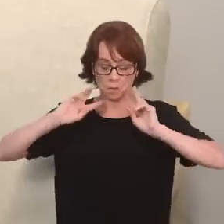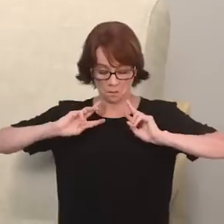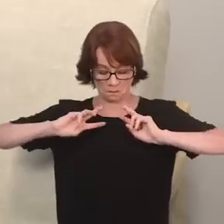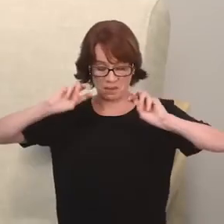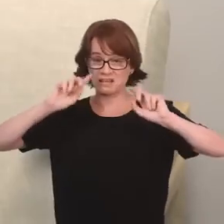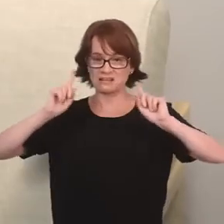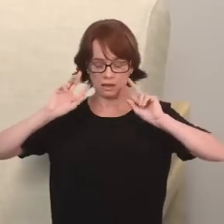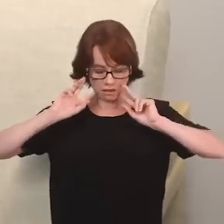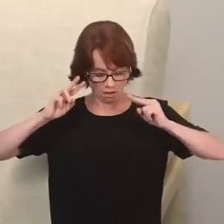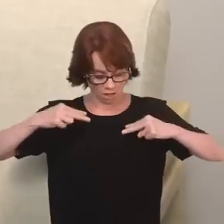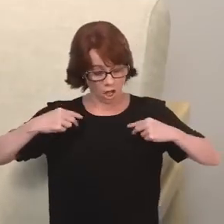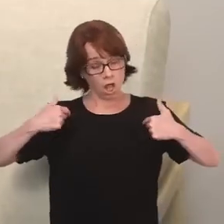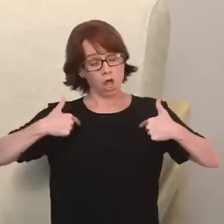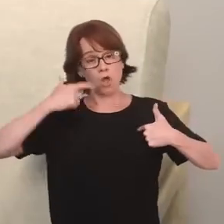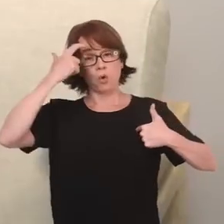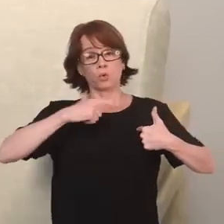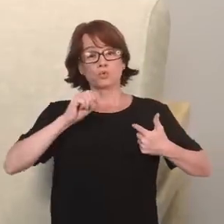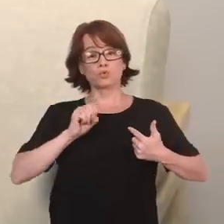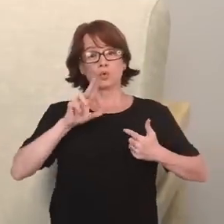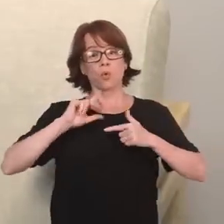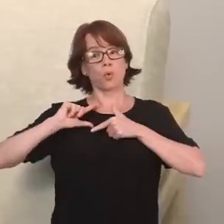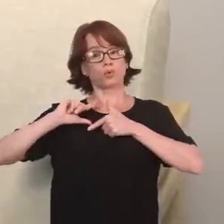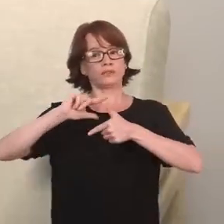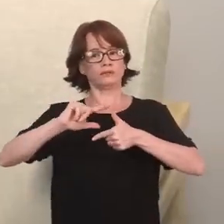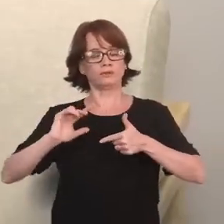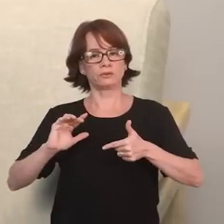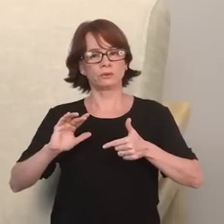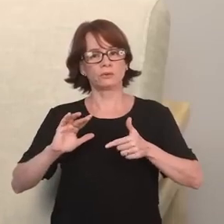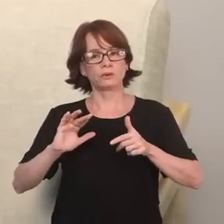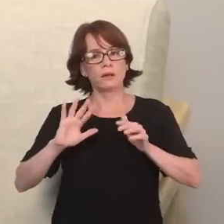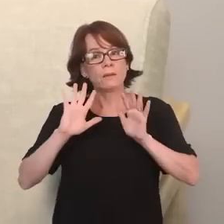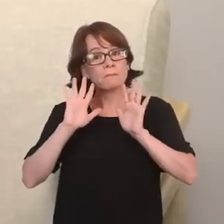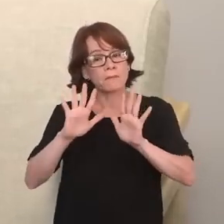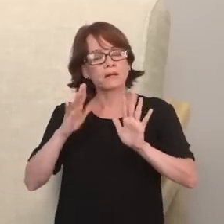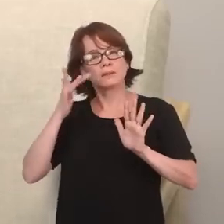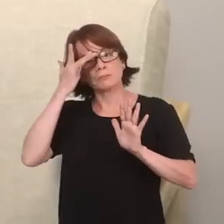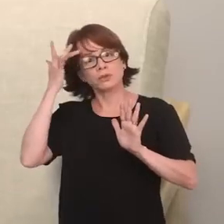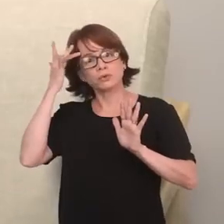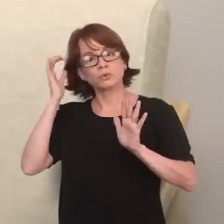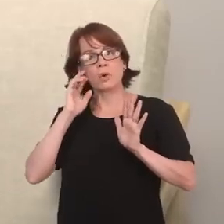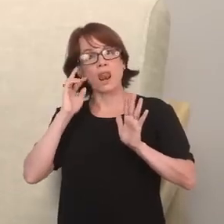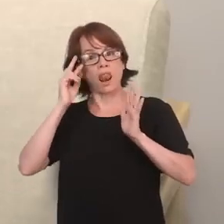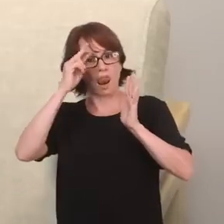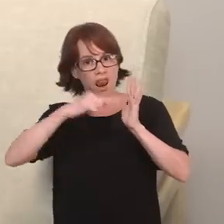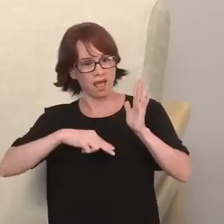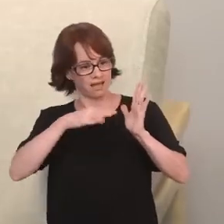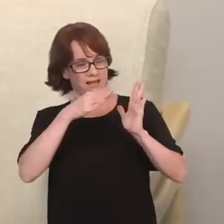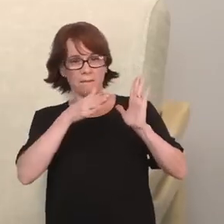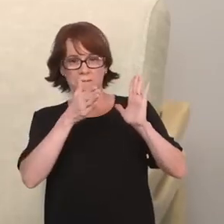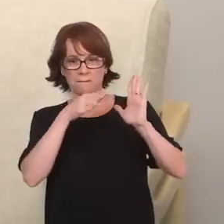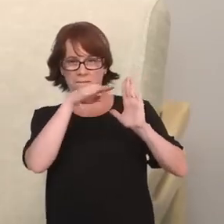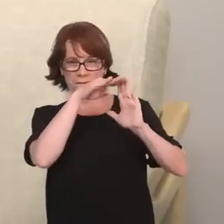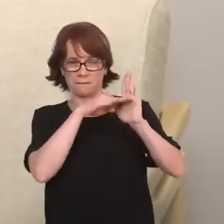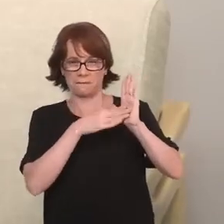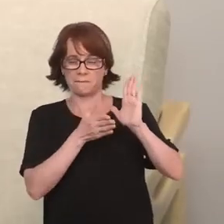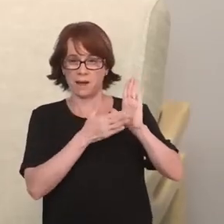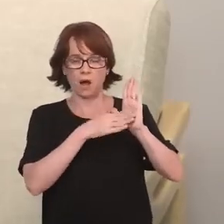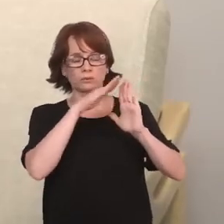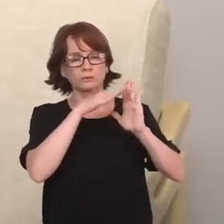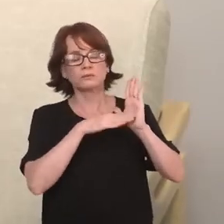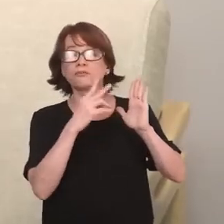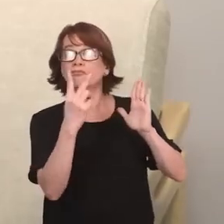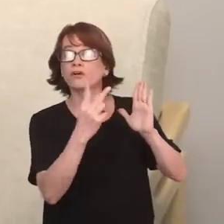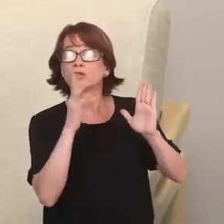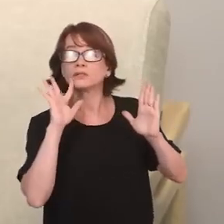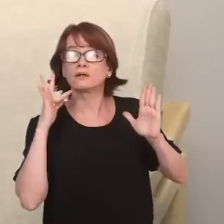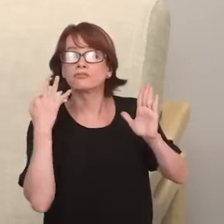enxergue, não se diga, sou conservador. Quando a pessoa vê as nossas pautas, fala, não, é nisso que eu acredito, né? Eu valorizo a minha